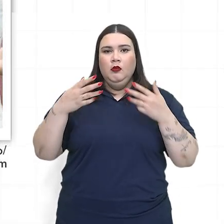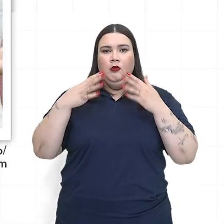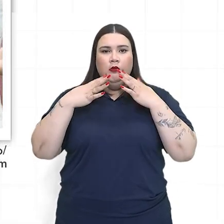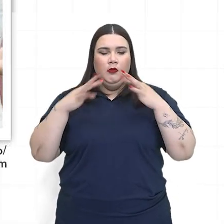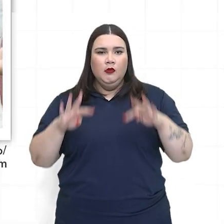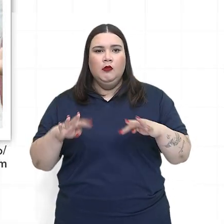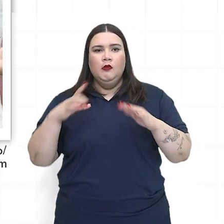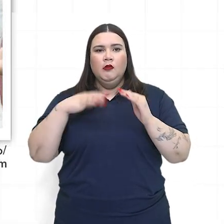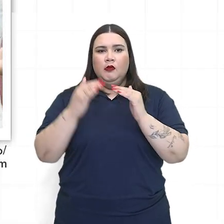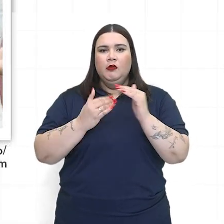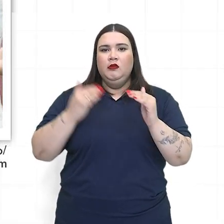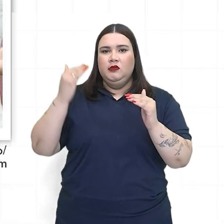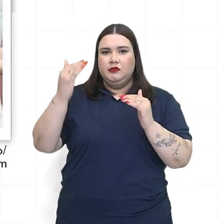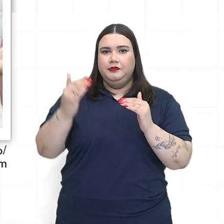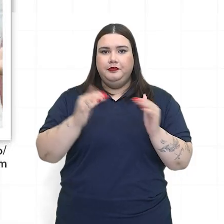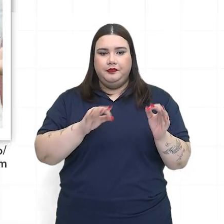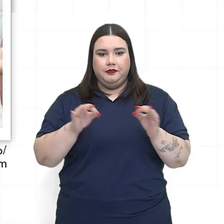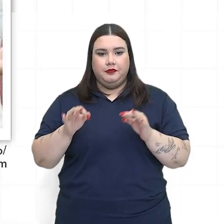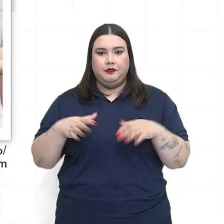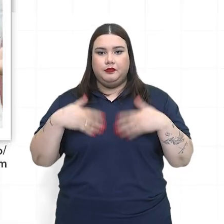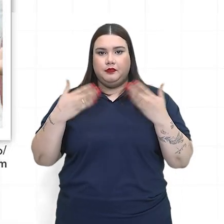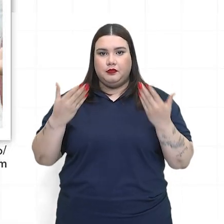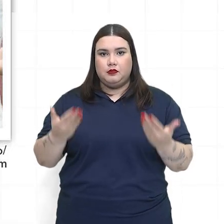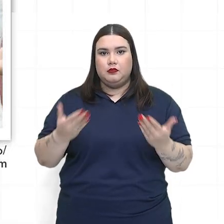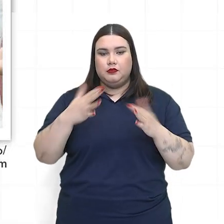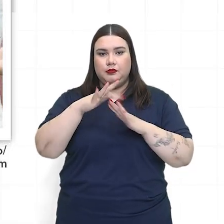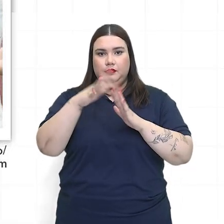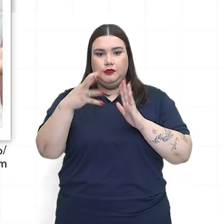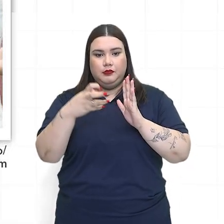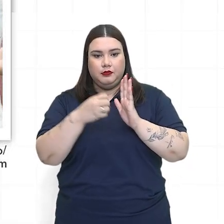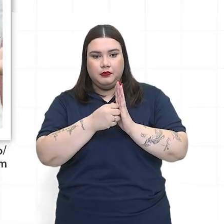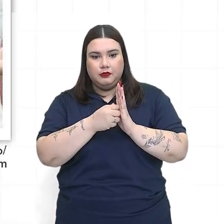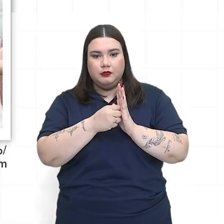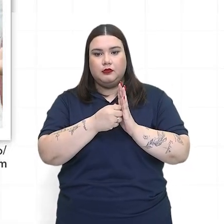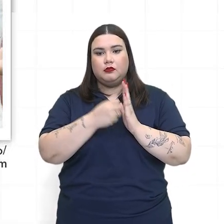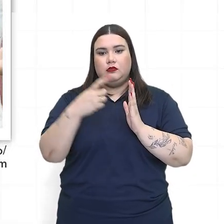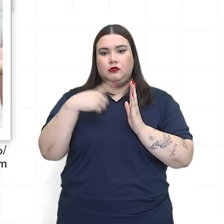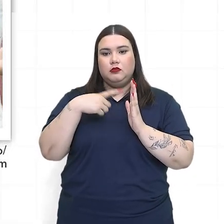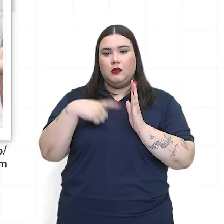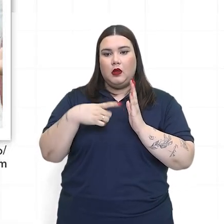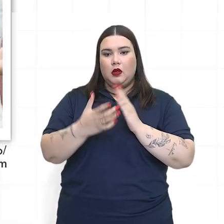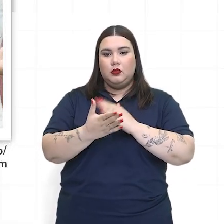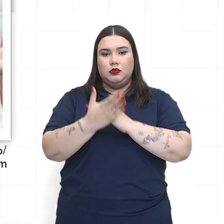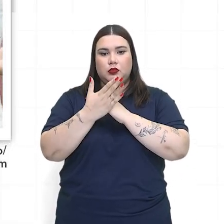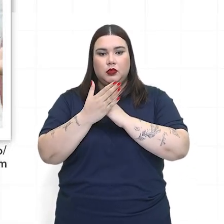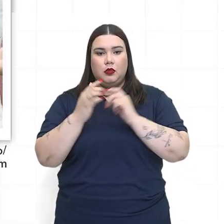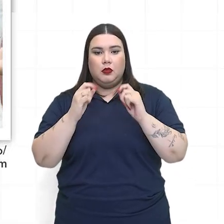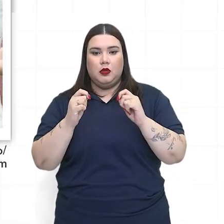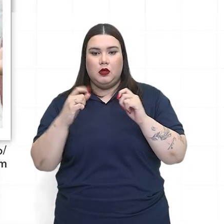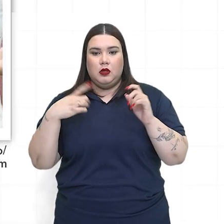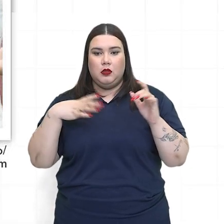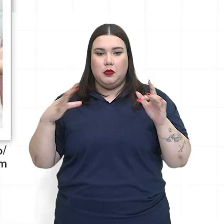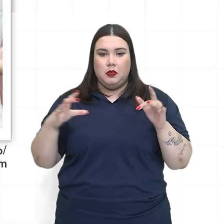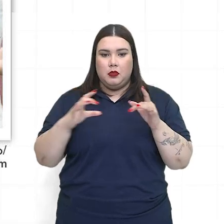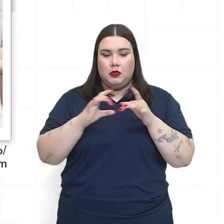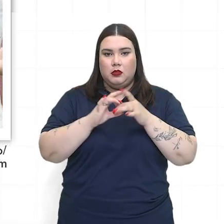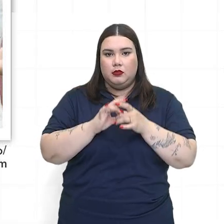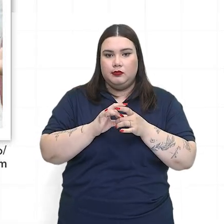física das coisas. Então, o símbolo, no final das contas, ele nos ajuda a